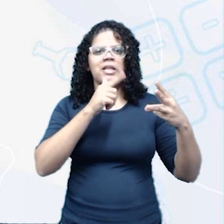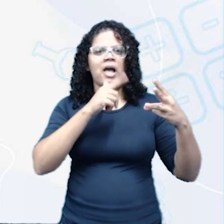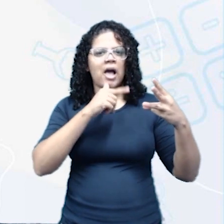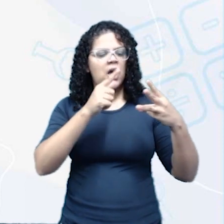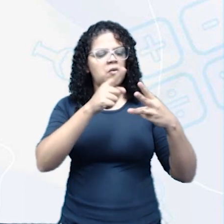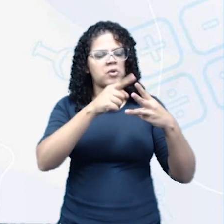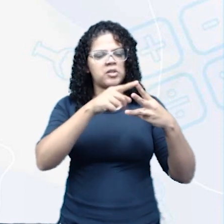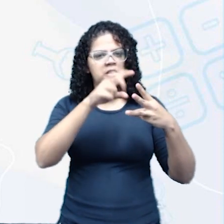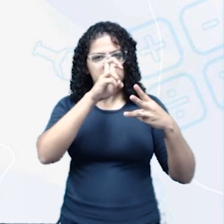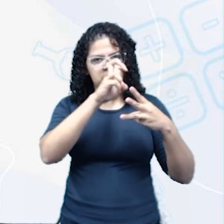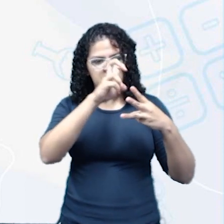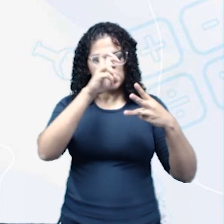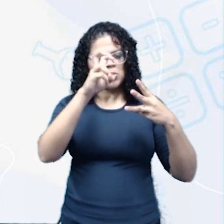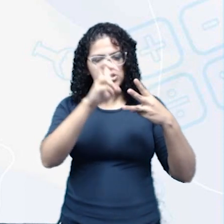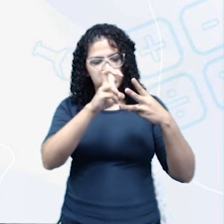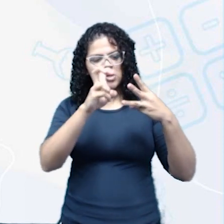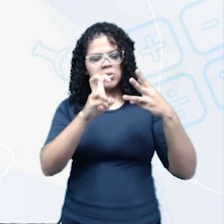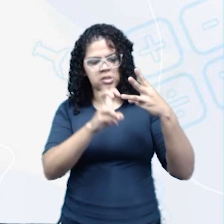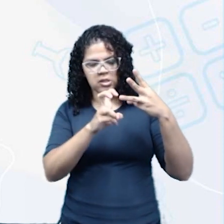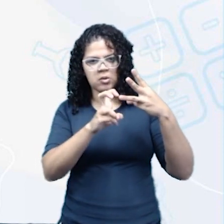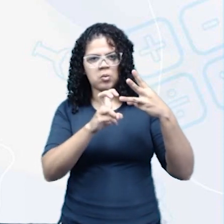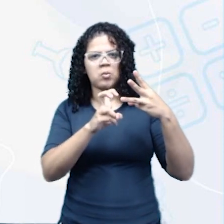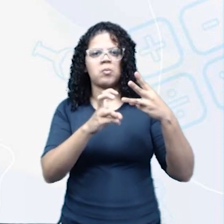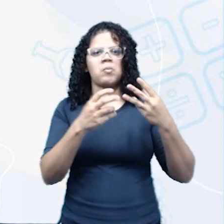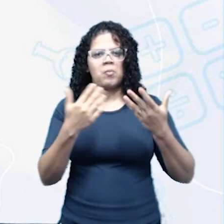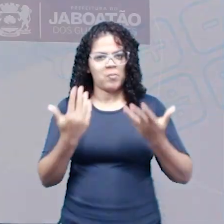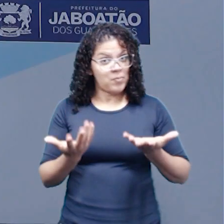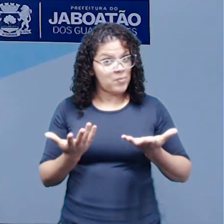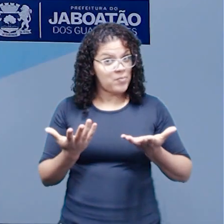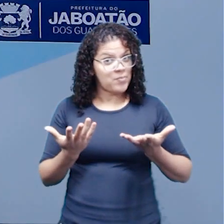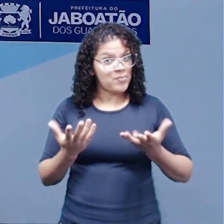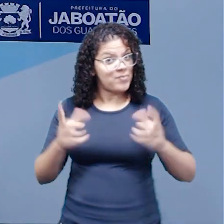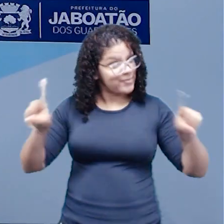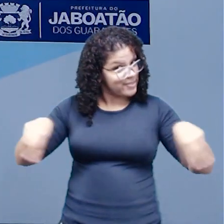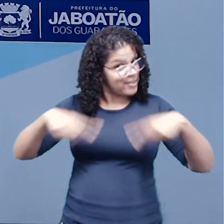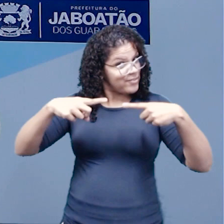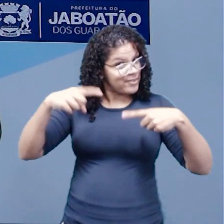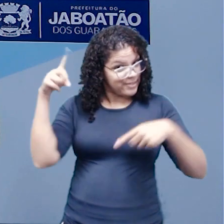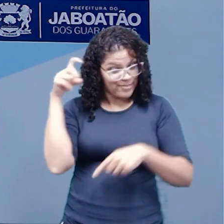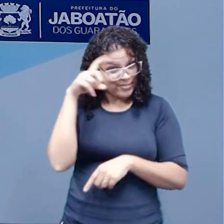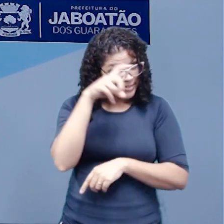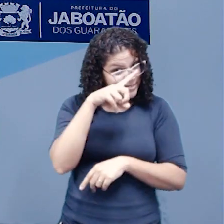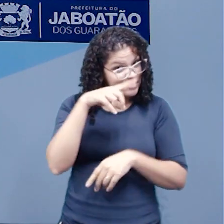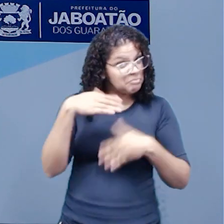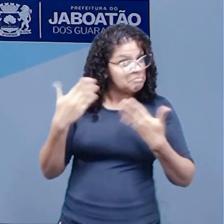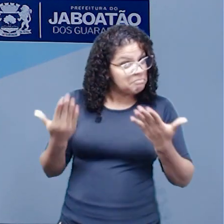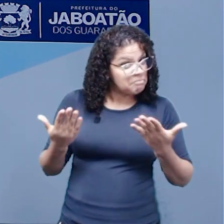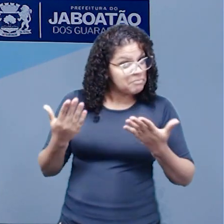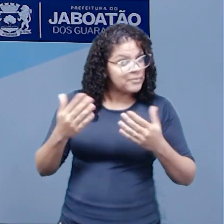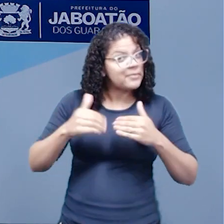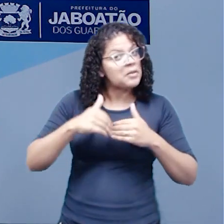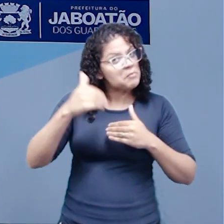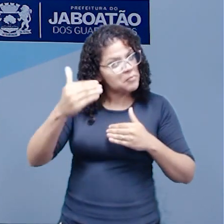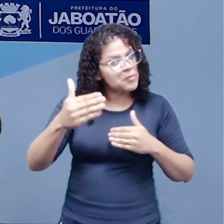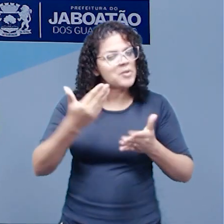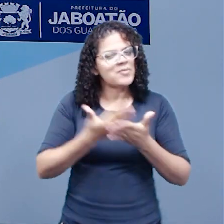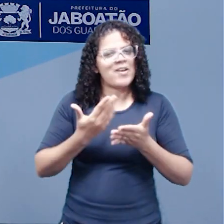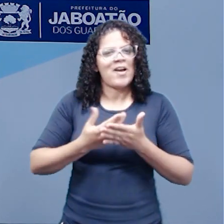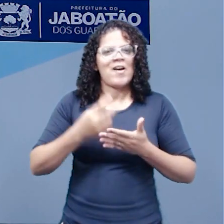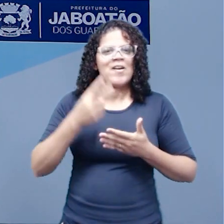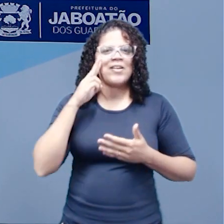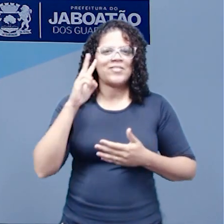e 5 gasosos. E aí, será que esse desafio é difícil? A gente vê na próxima aula,